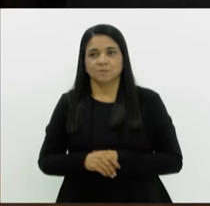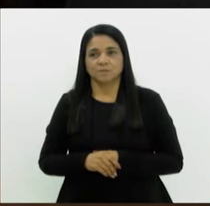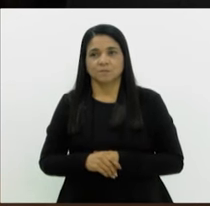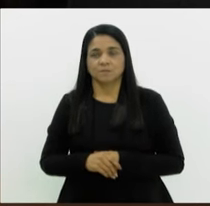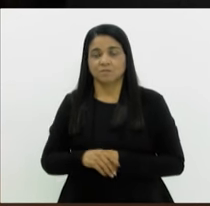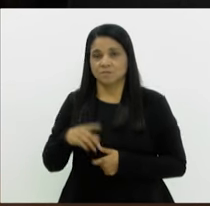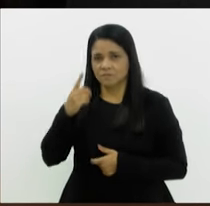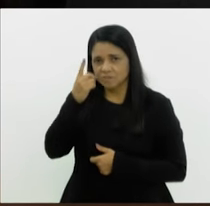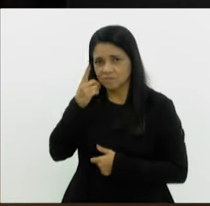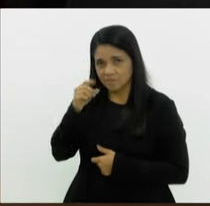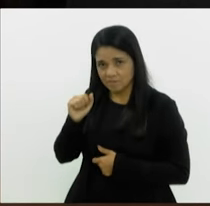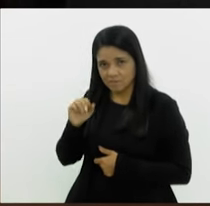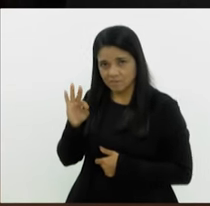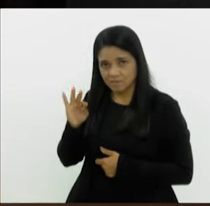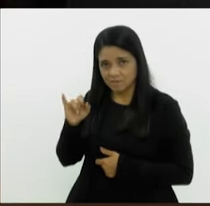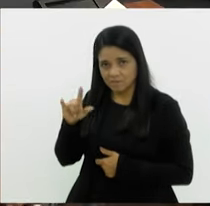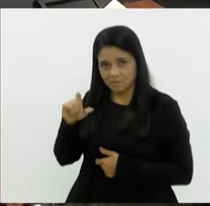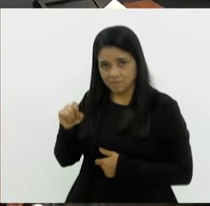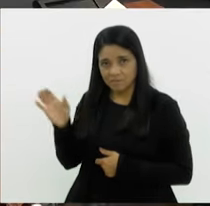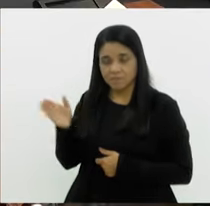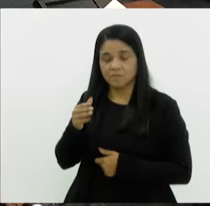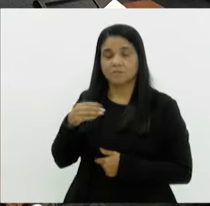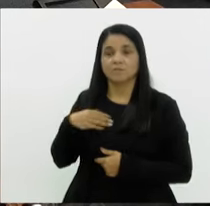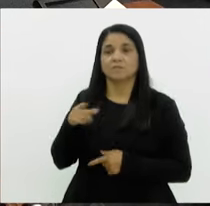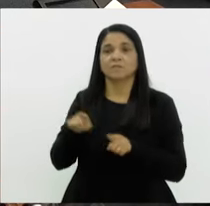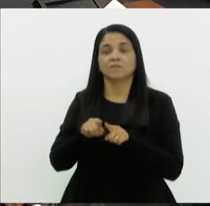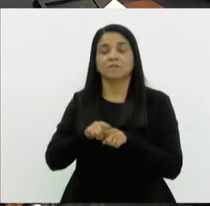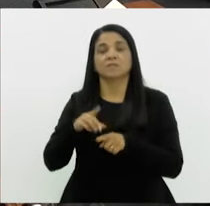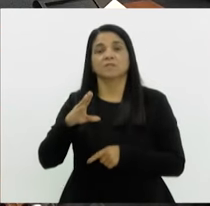Átila. Carlos Macedo, te ajudo com a autoria.